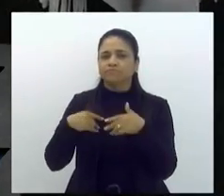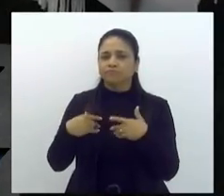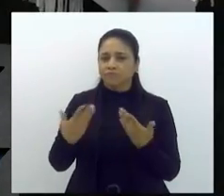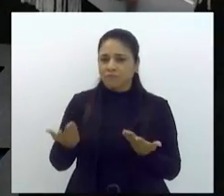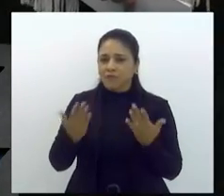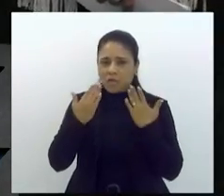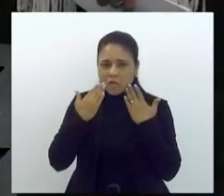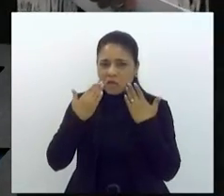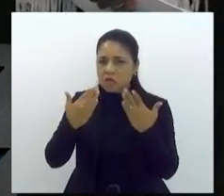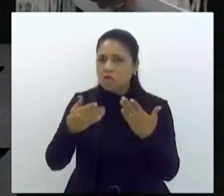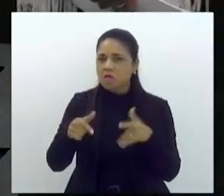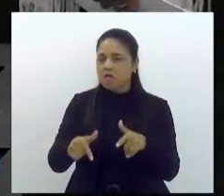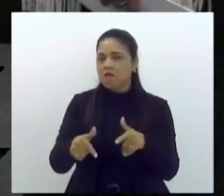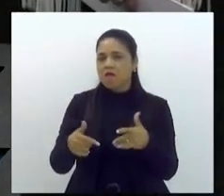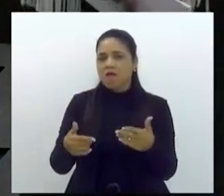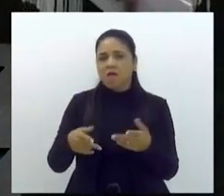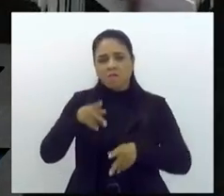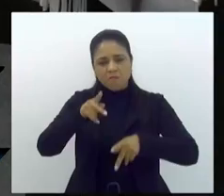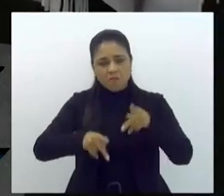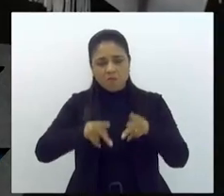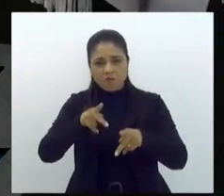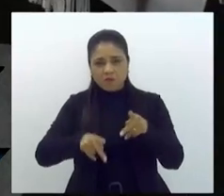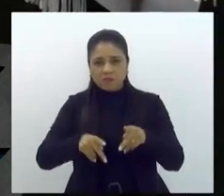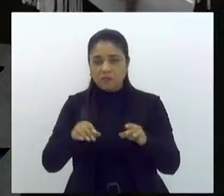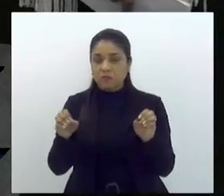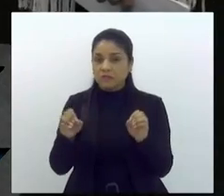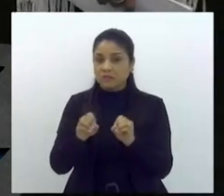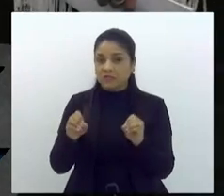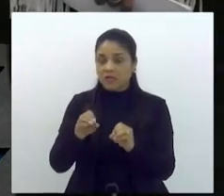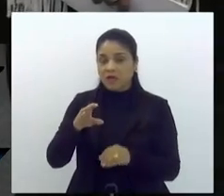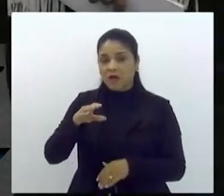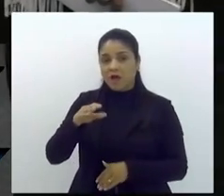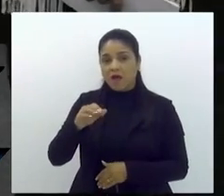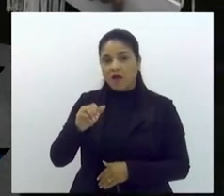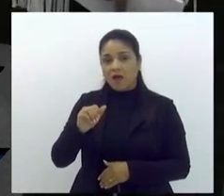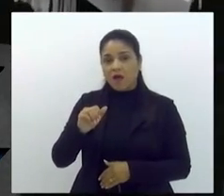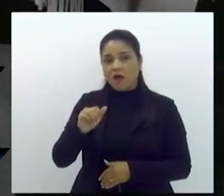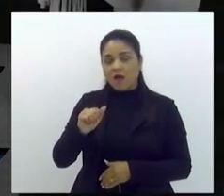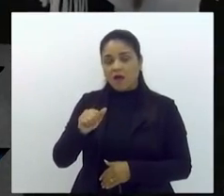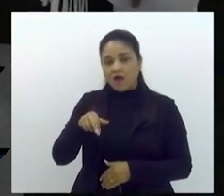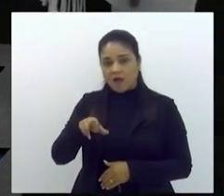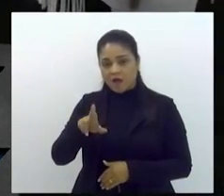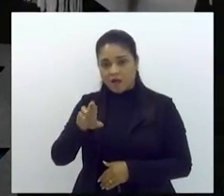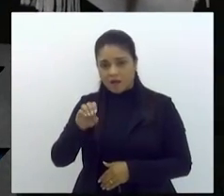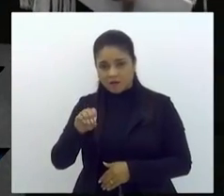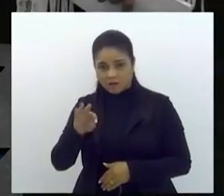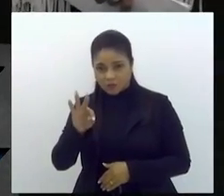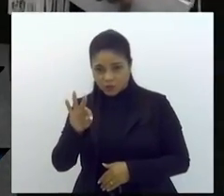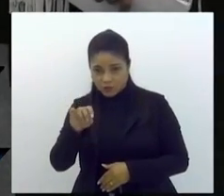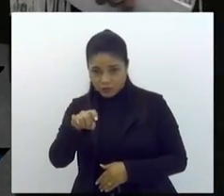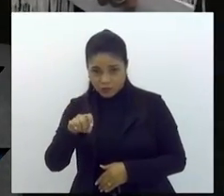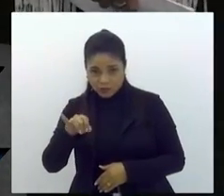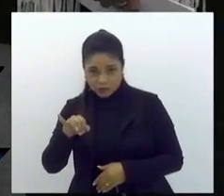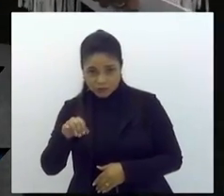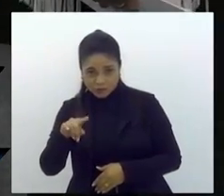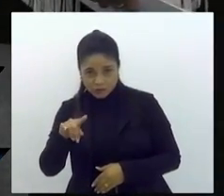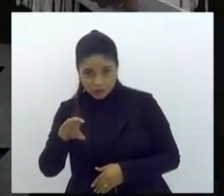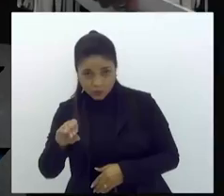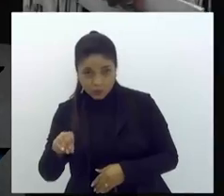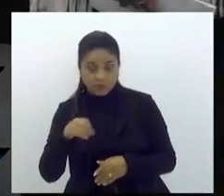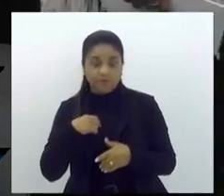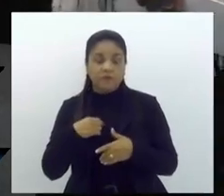que frutificou sem agrotóxicos gerando belos frutos da luta democrática